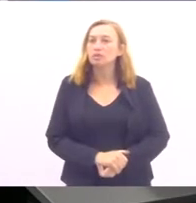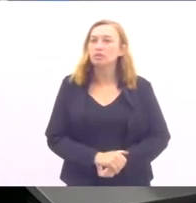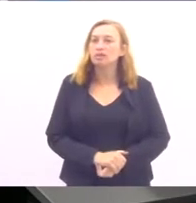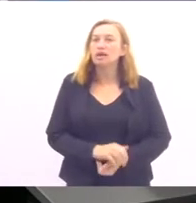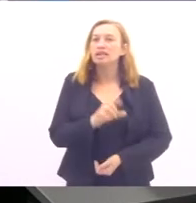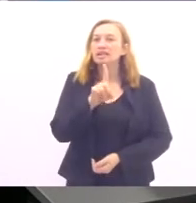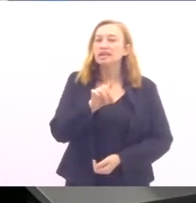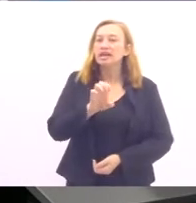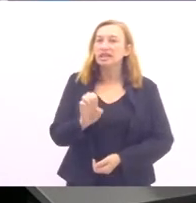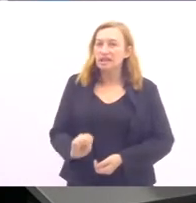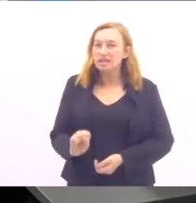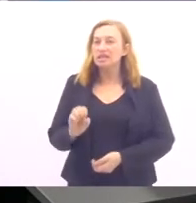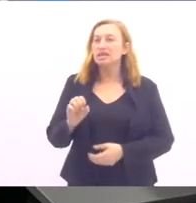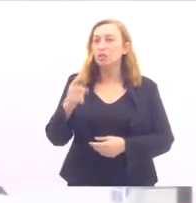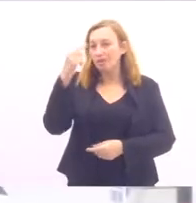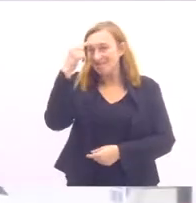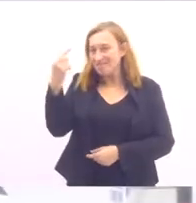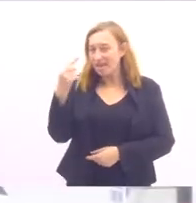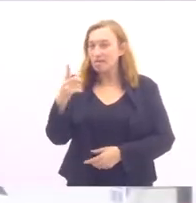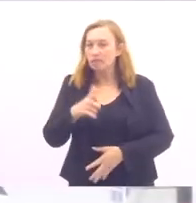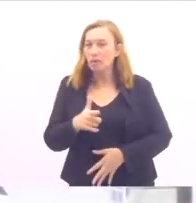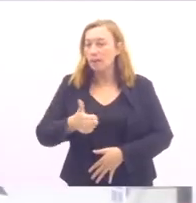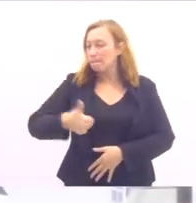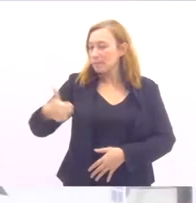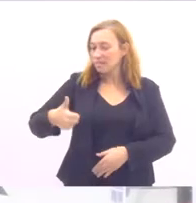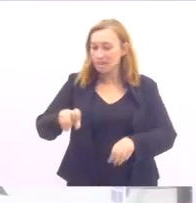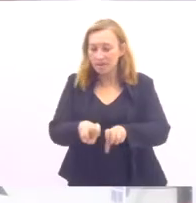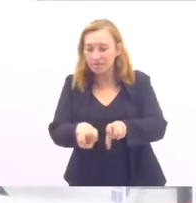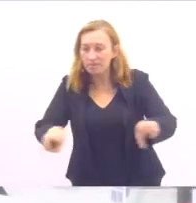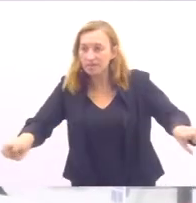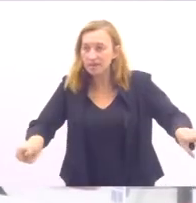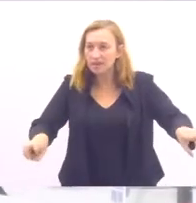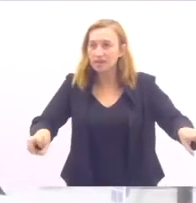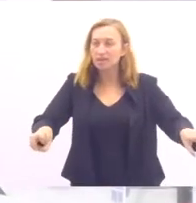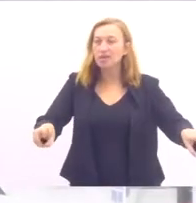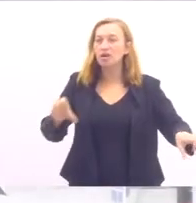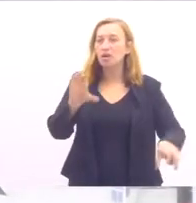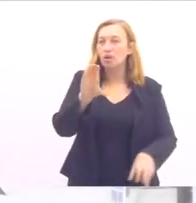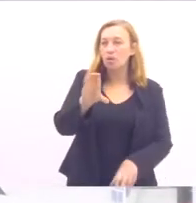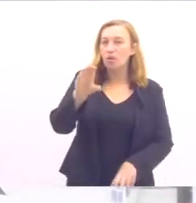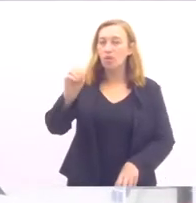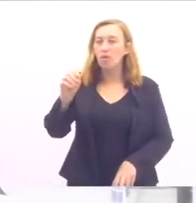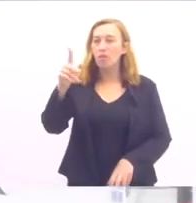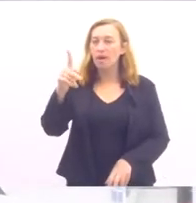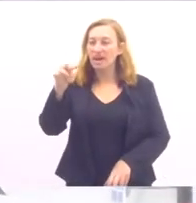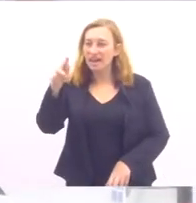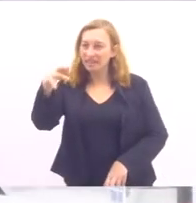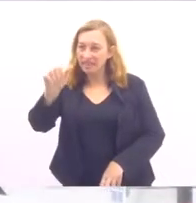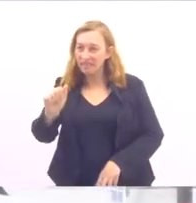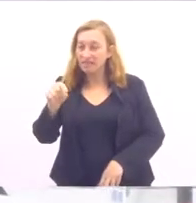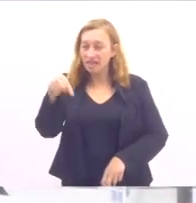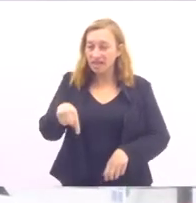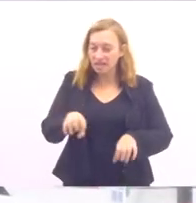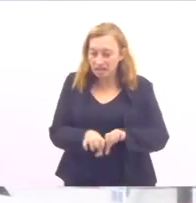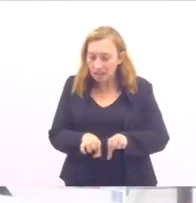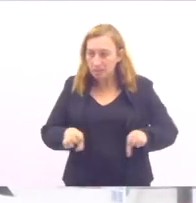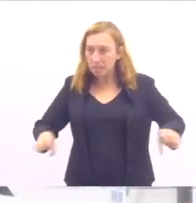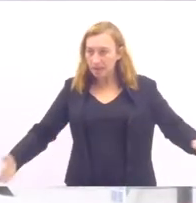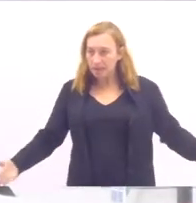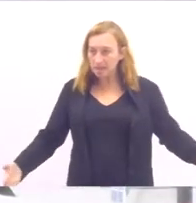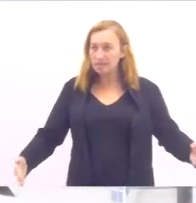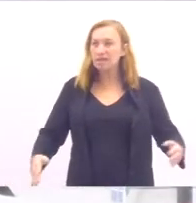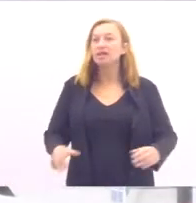Denise deu uma ideia, nessa primeira fila aqui ficarem basicamente as cooperativas, e aqui na mesa